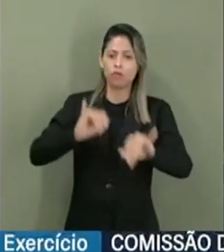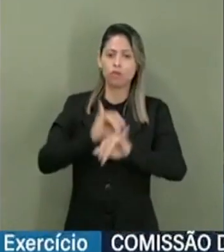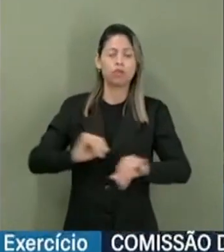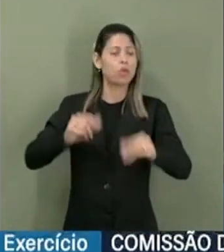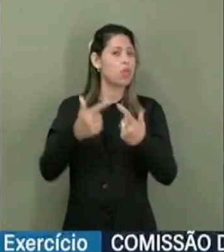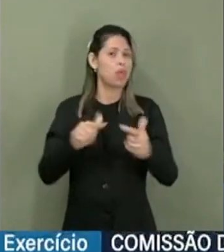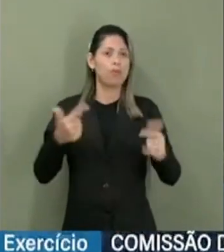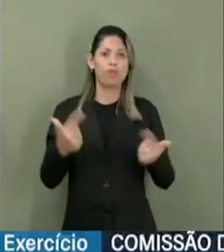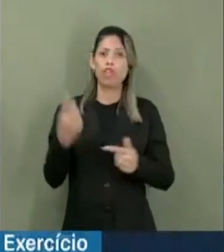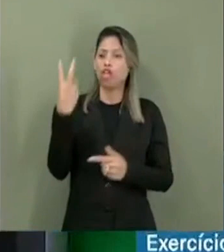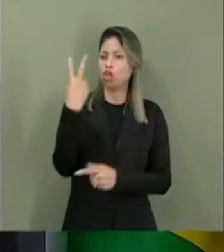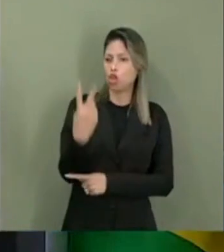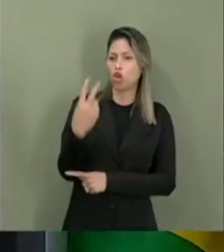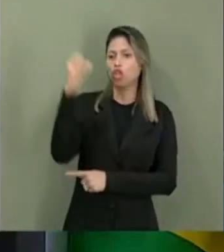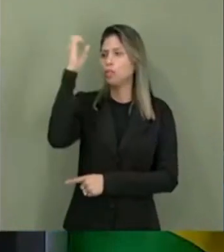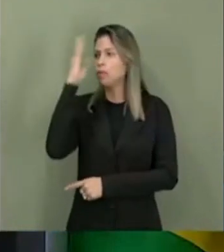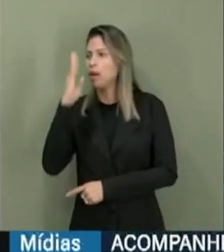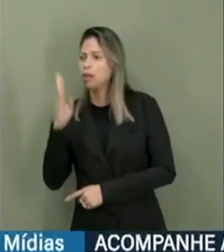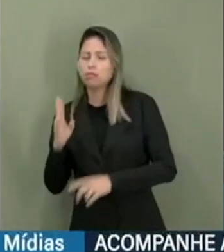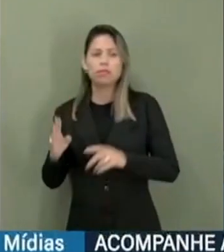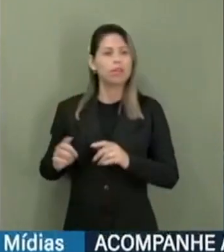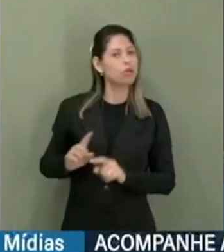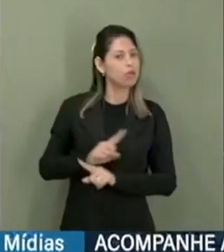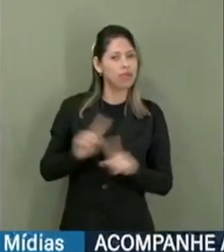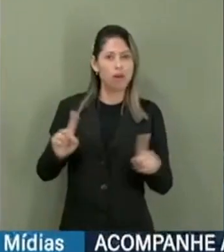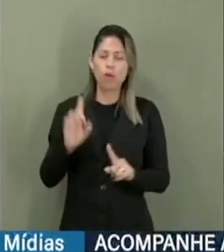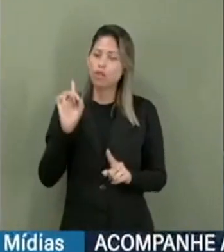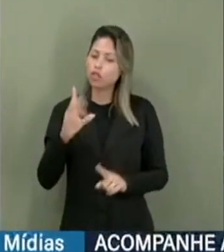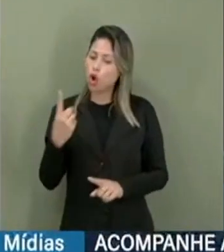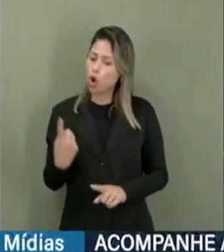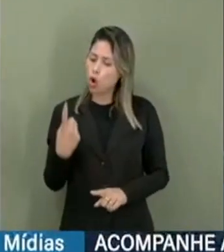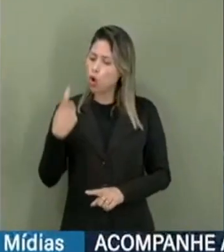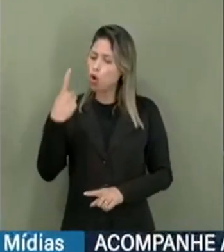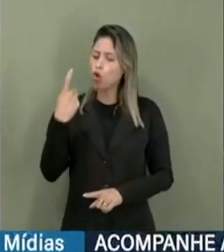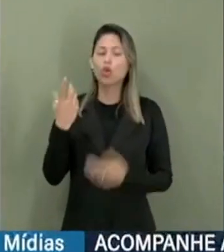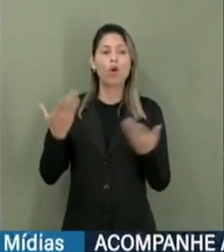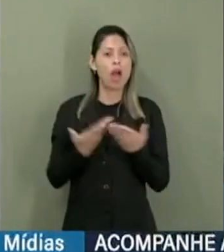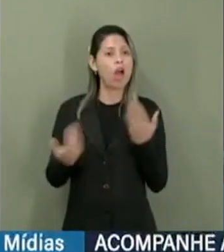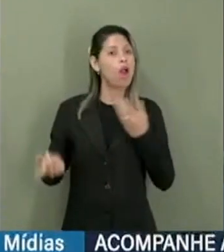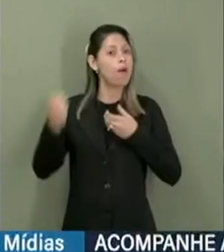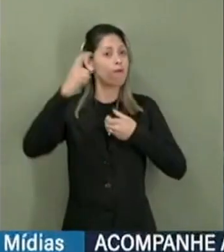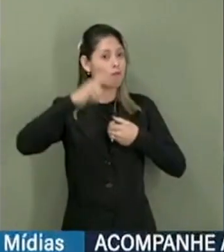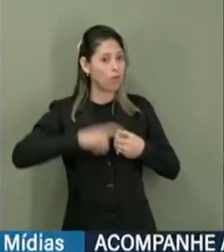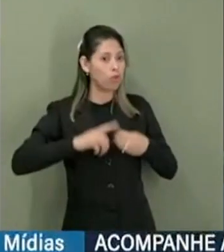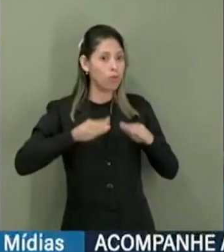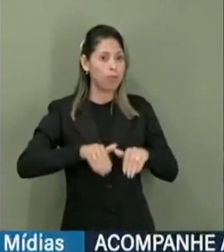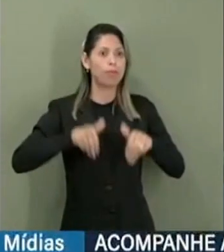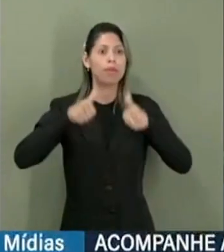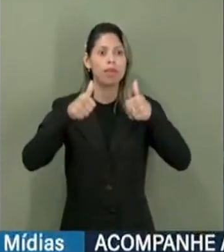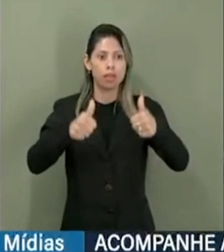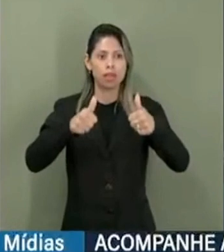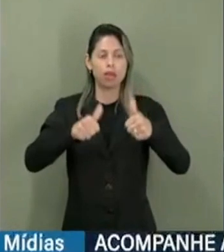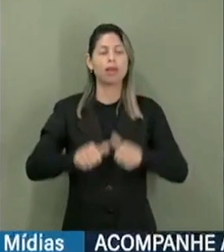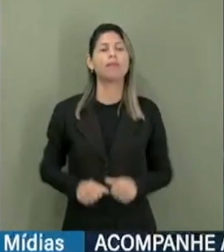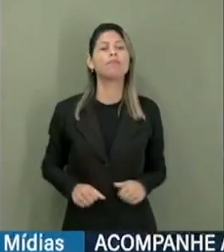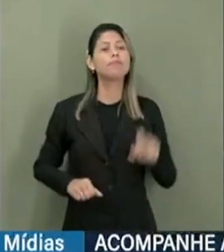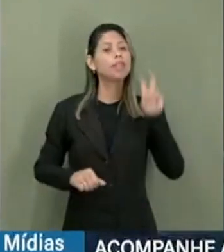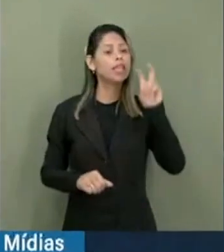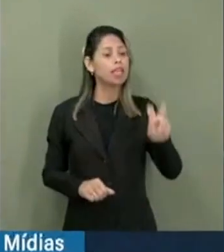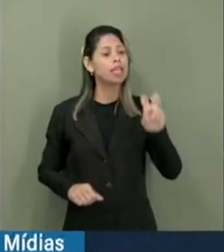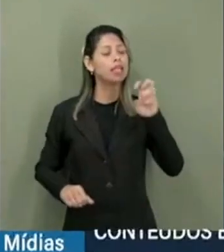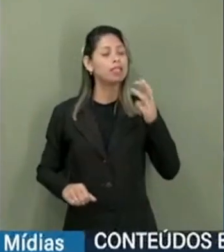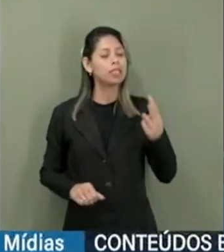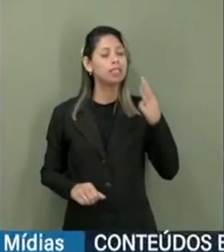brasis o Brasil é um só e ele voltou são 535 milhões em